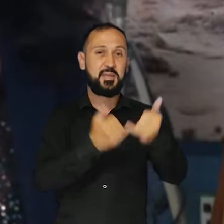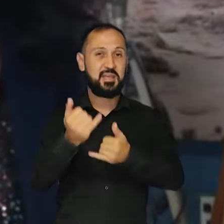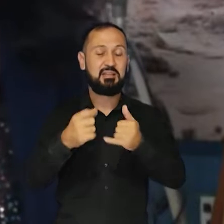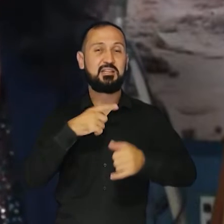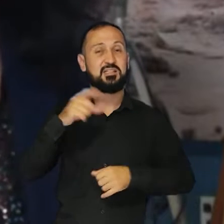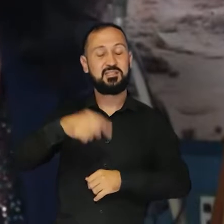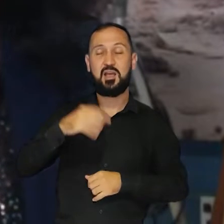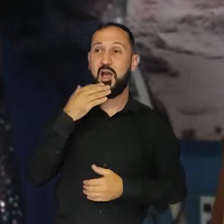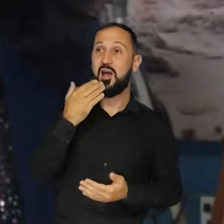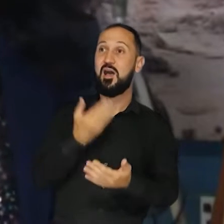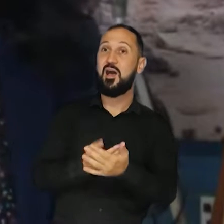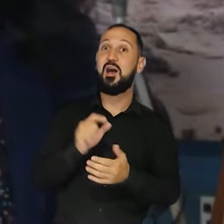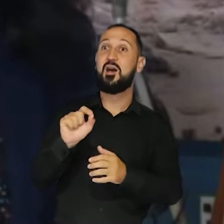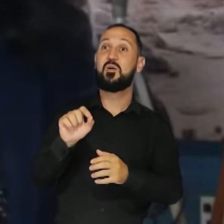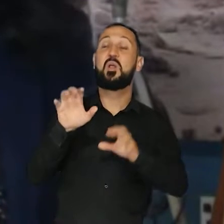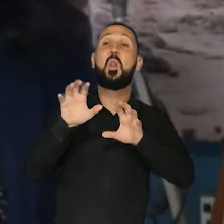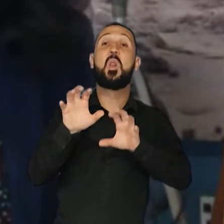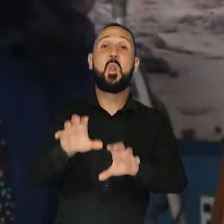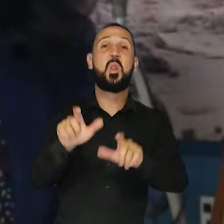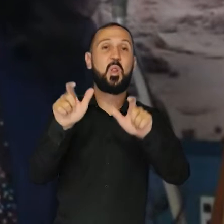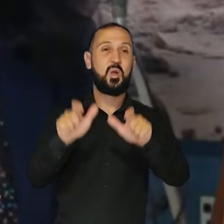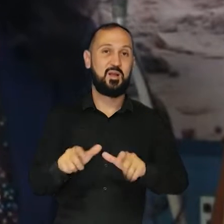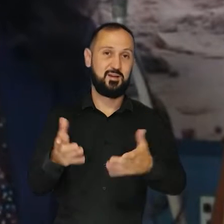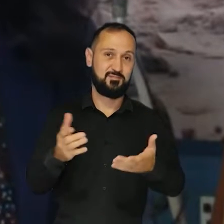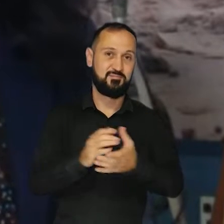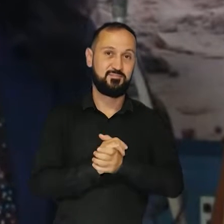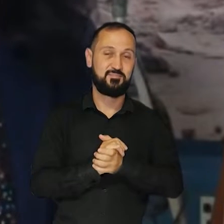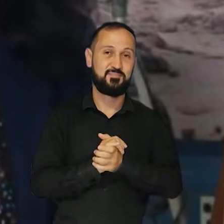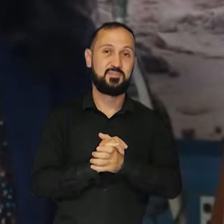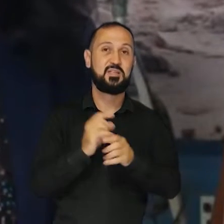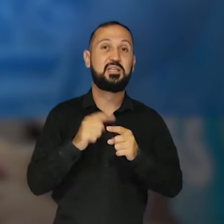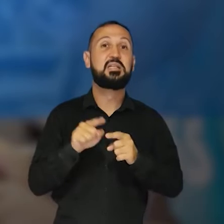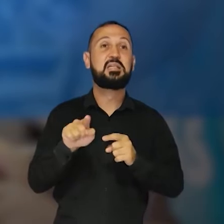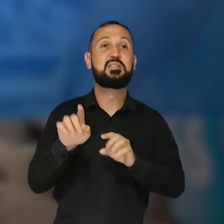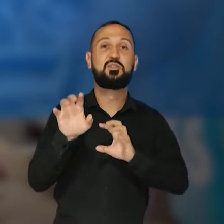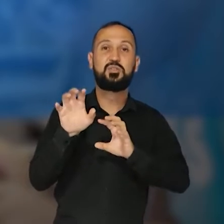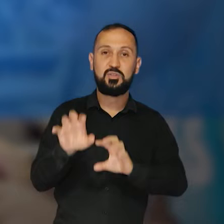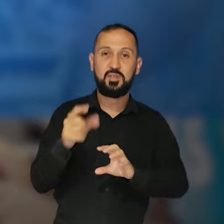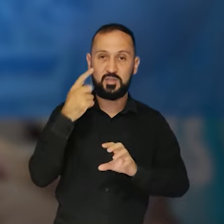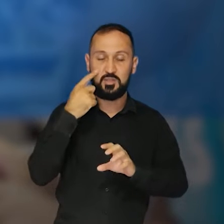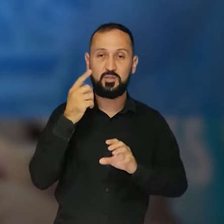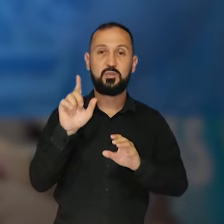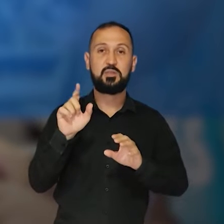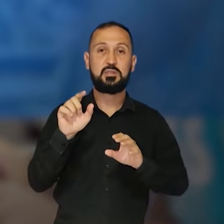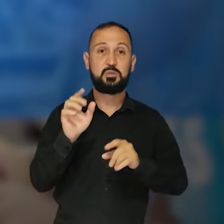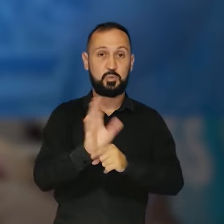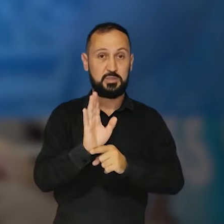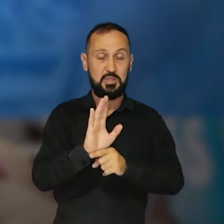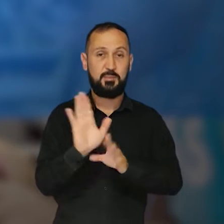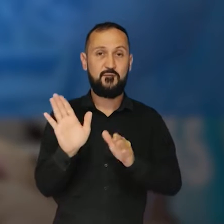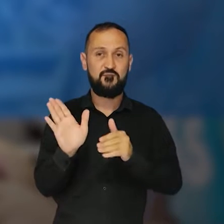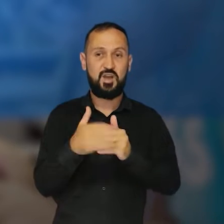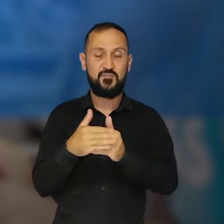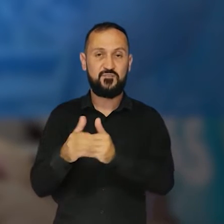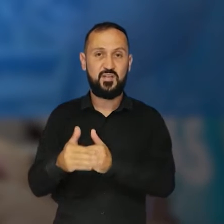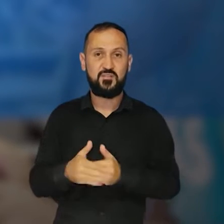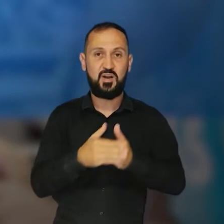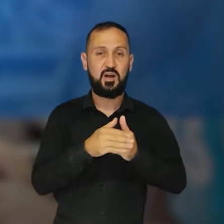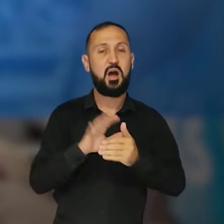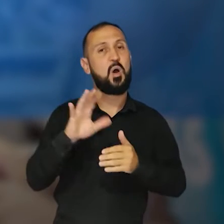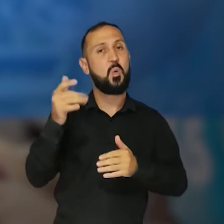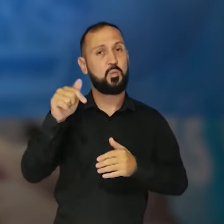de brinquedo que tinha ali, me encantar com aquele espaço que era, né? E esse fenômeno do fechamento das salas